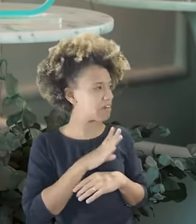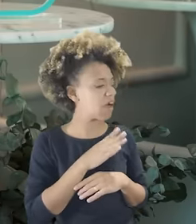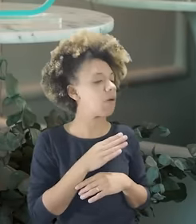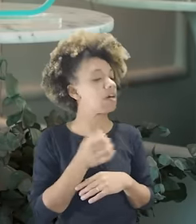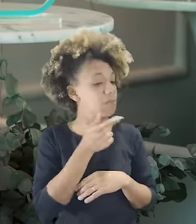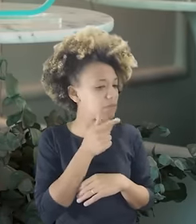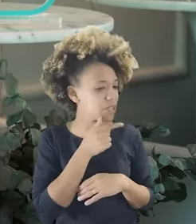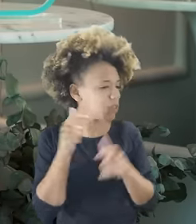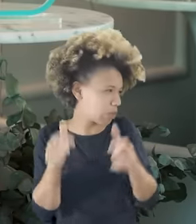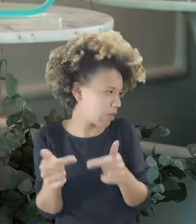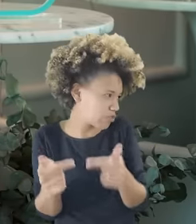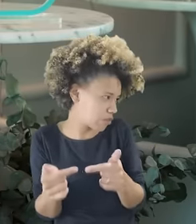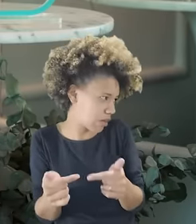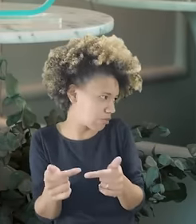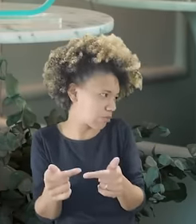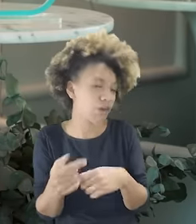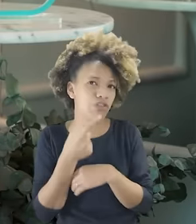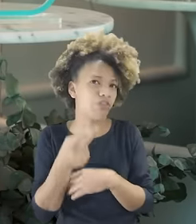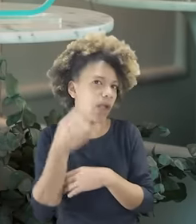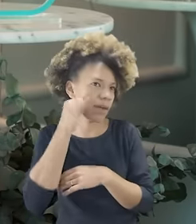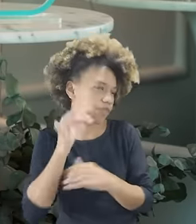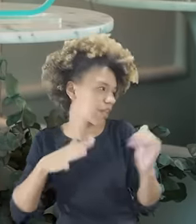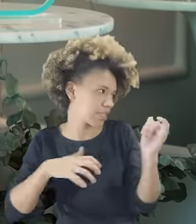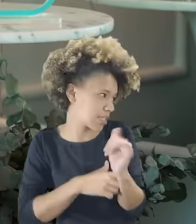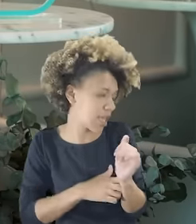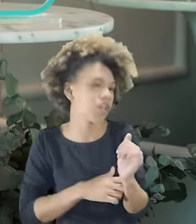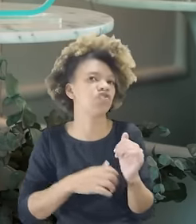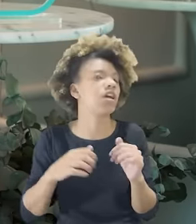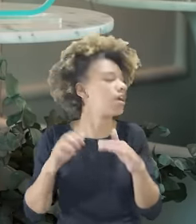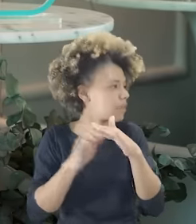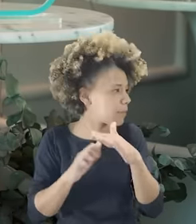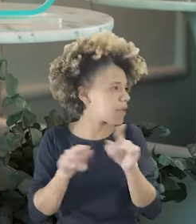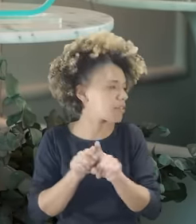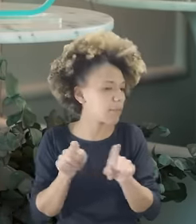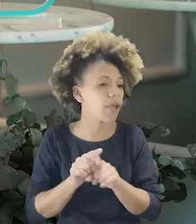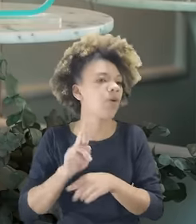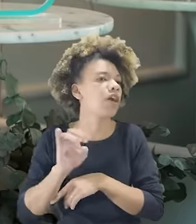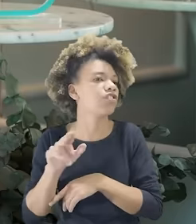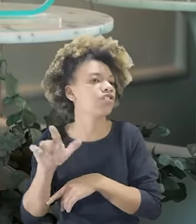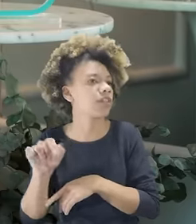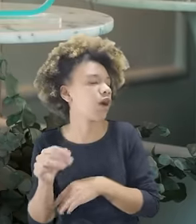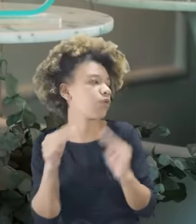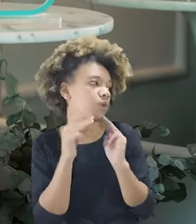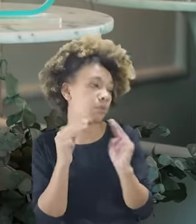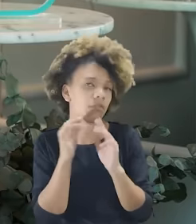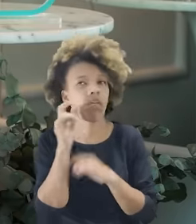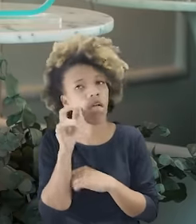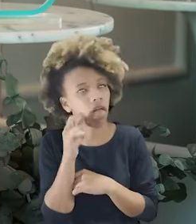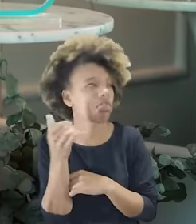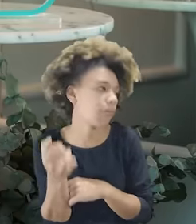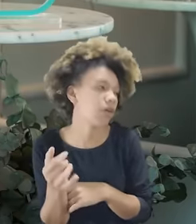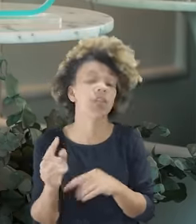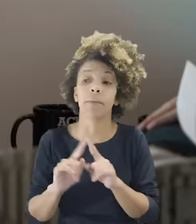trazia a comédia nesse lugar meio chato de falar de prevenção de acidente que vai o Reginaldo do mar que te